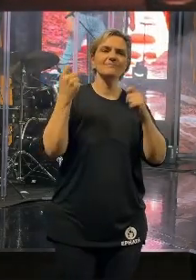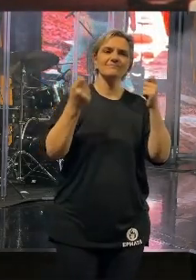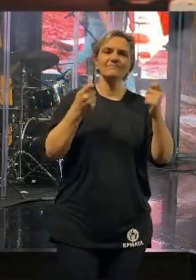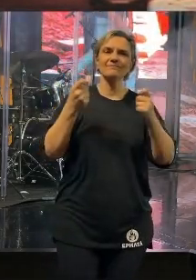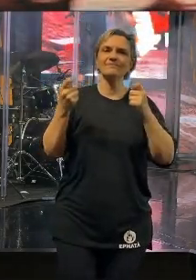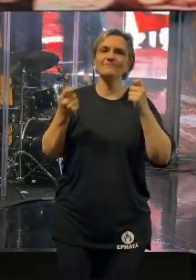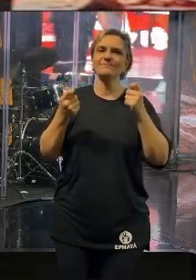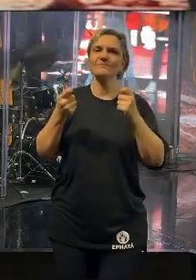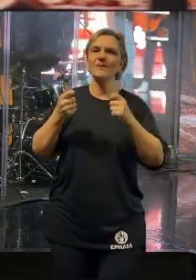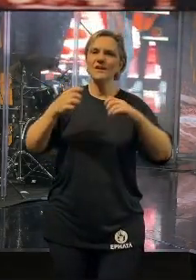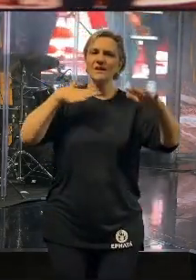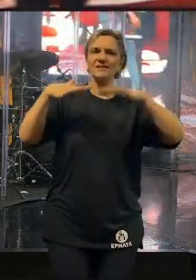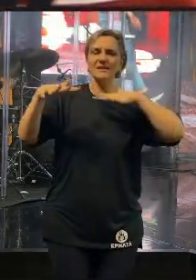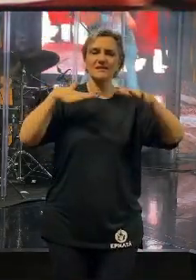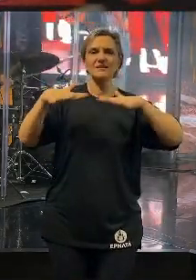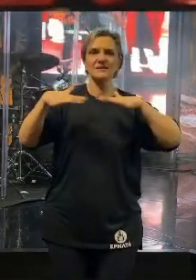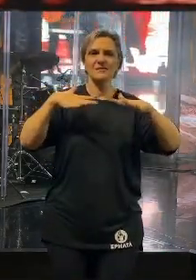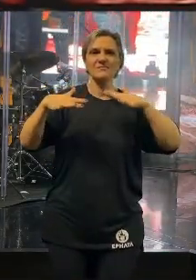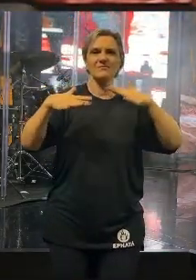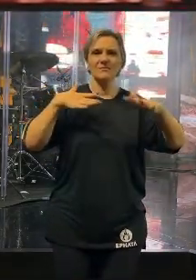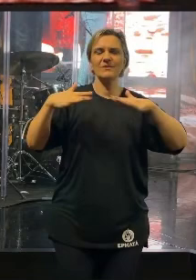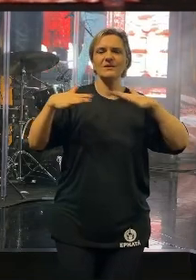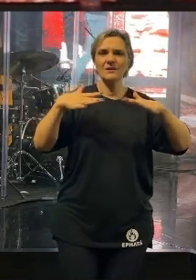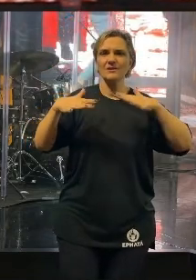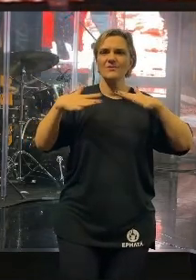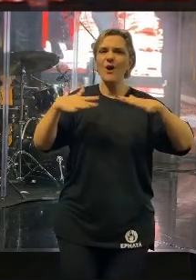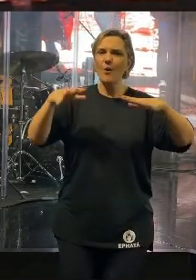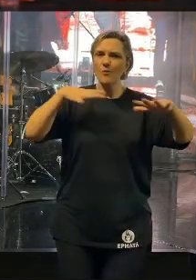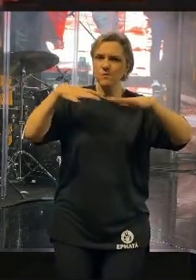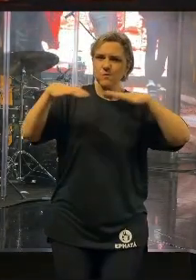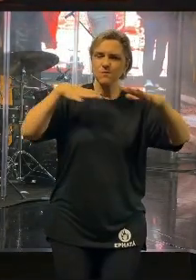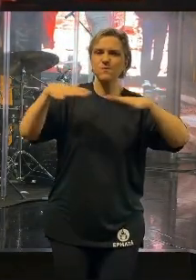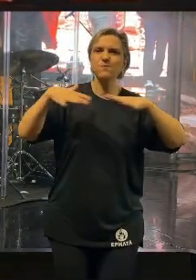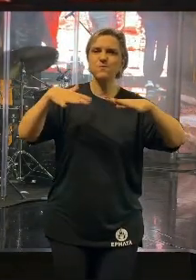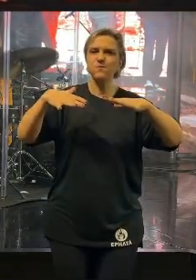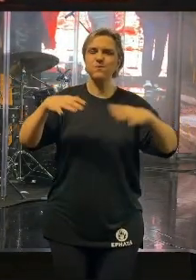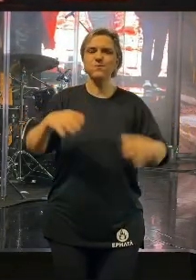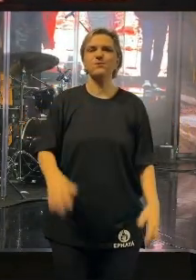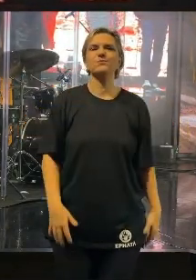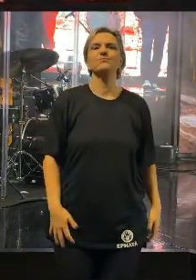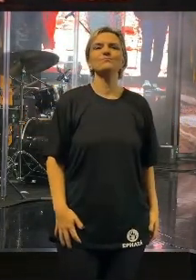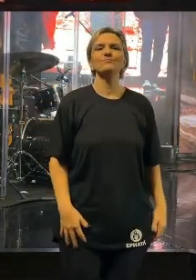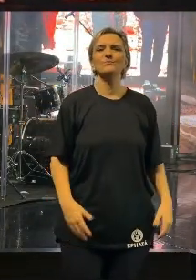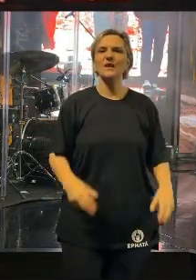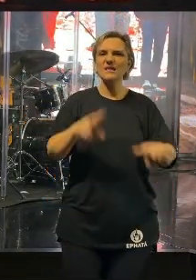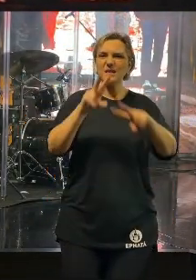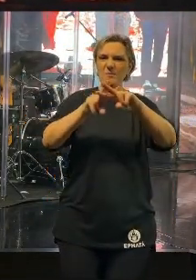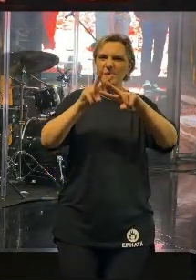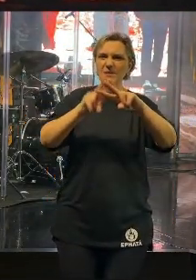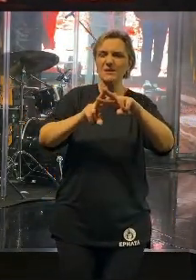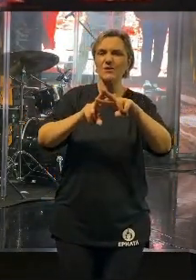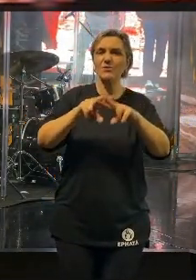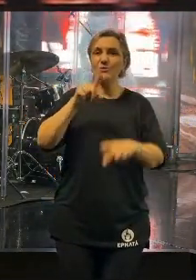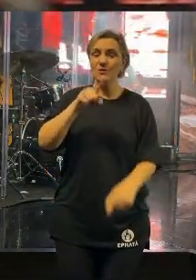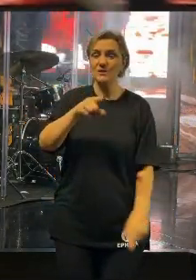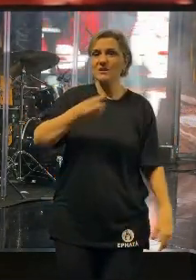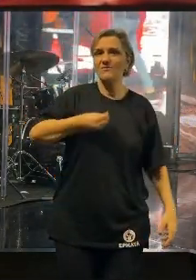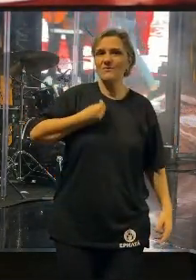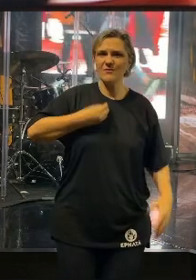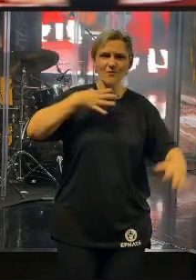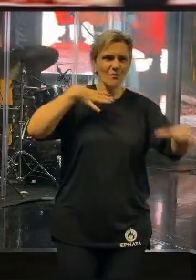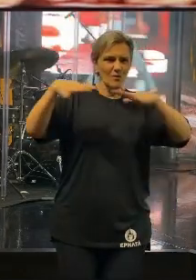E esse terremoto vai sacudir os alicerces dessa prisão em que você está.